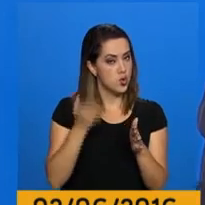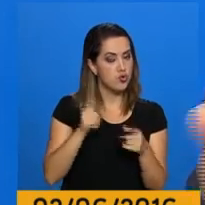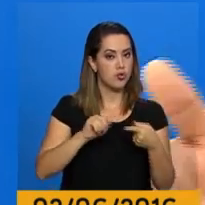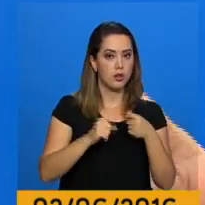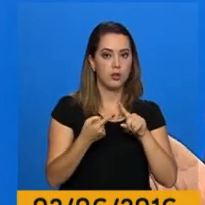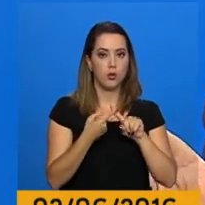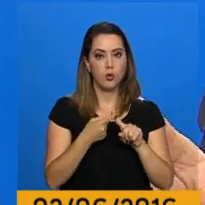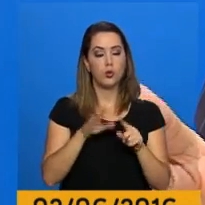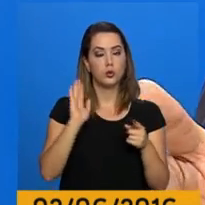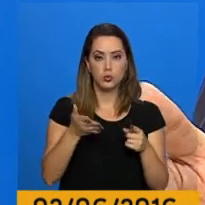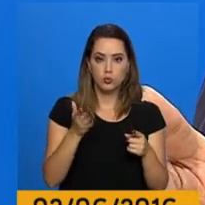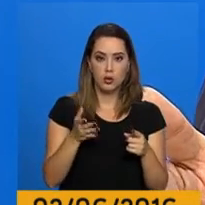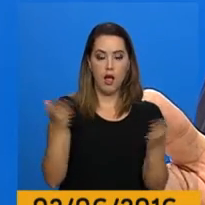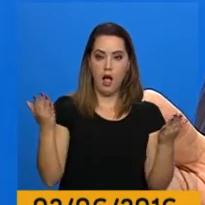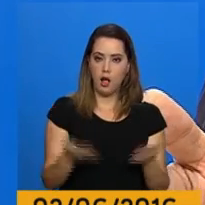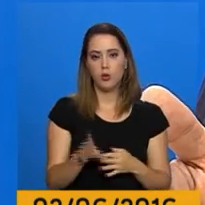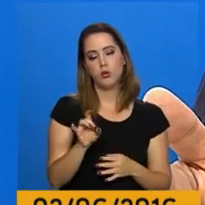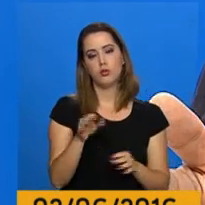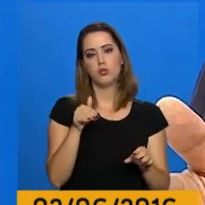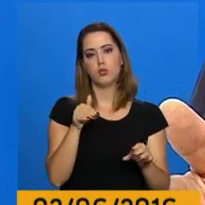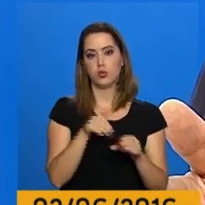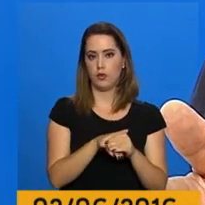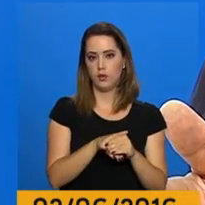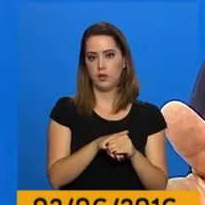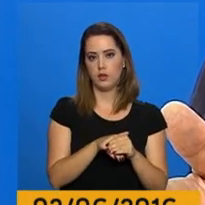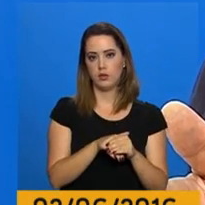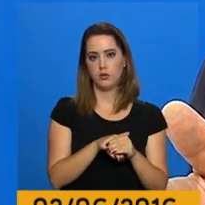votado, tanto que foi votado por votação